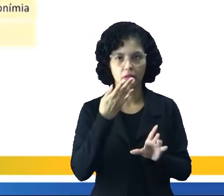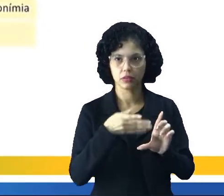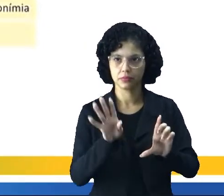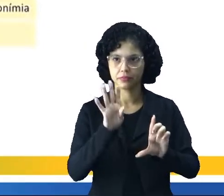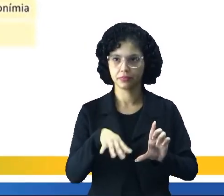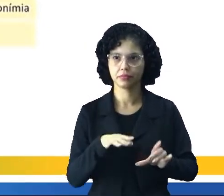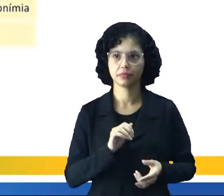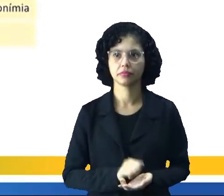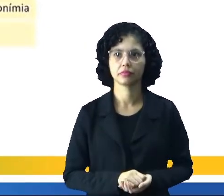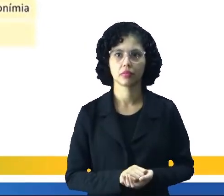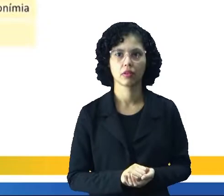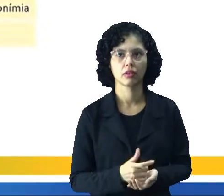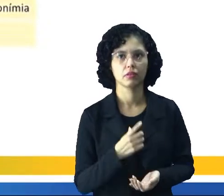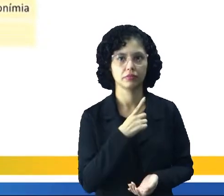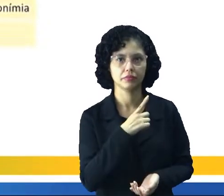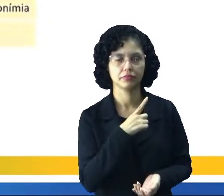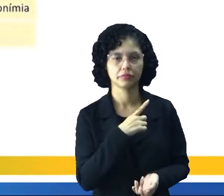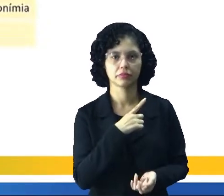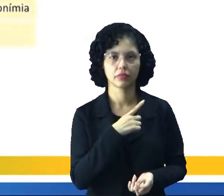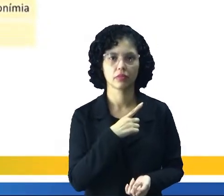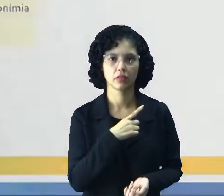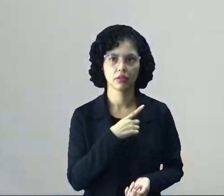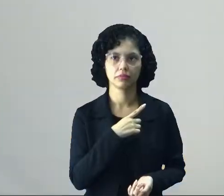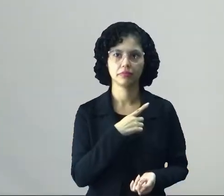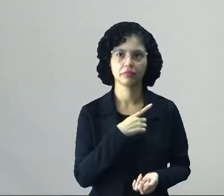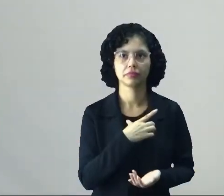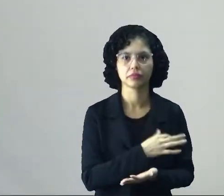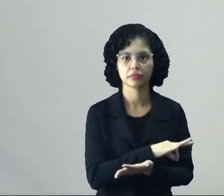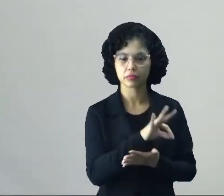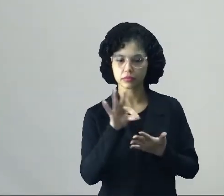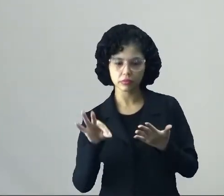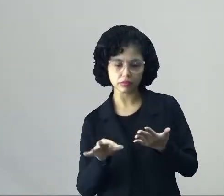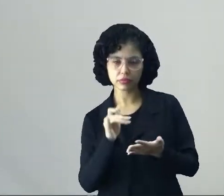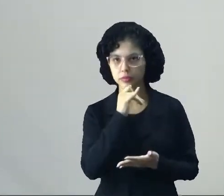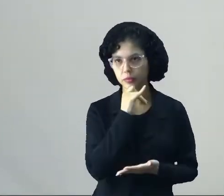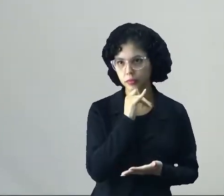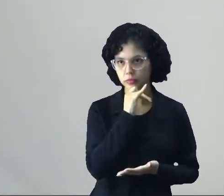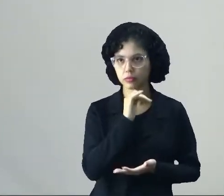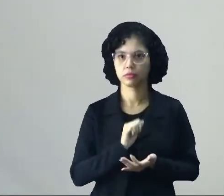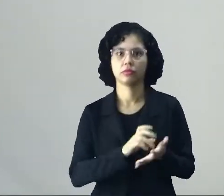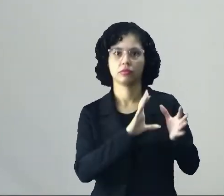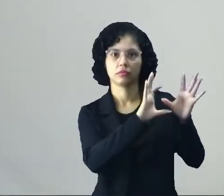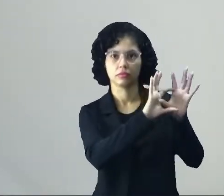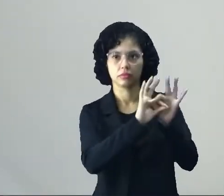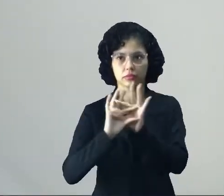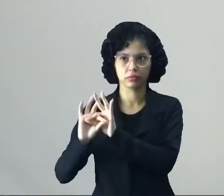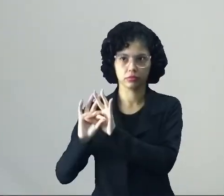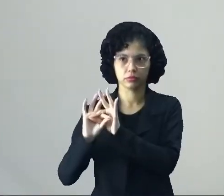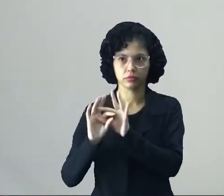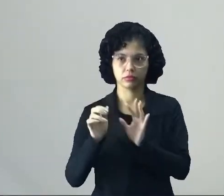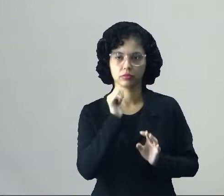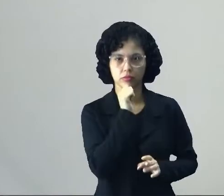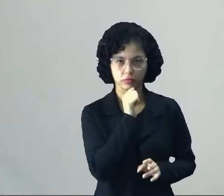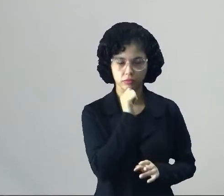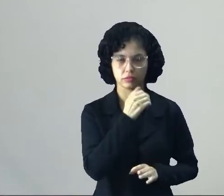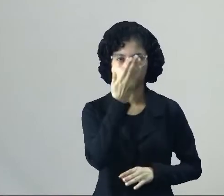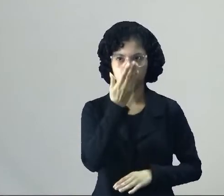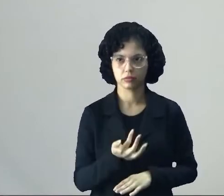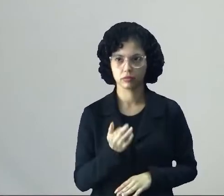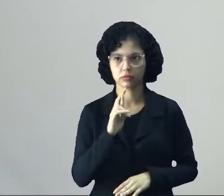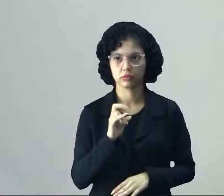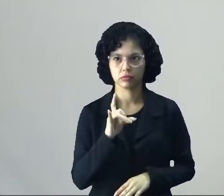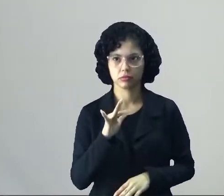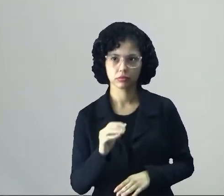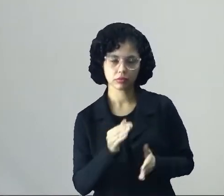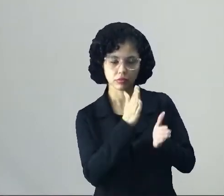quadro, nós temos aí esses exemplos de coesão referencial. Agora vamos observar a